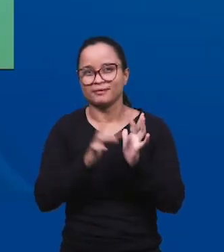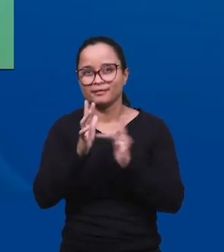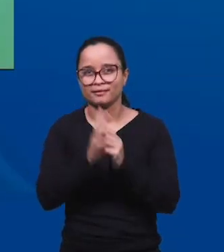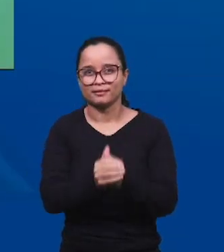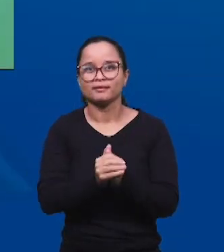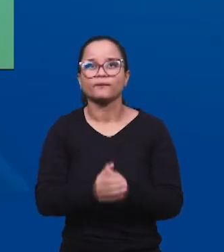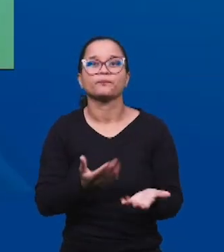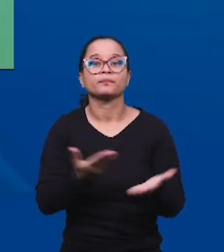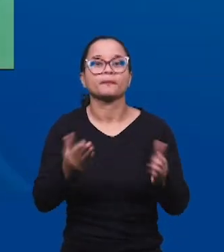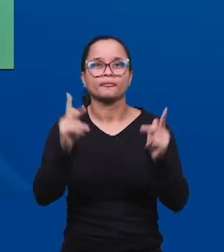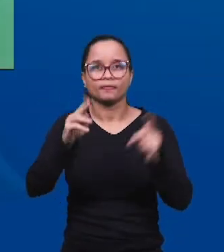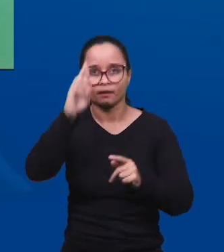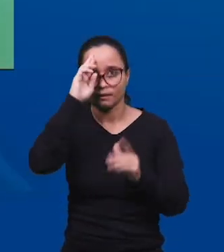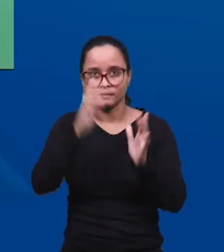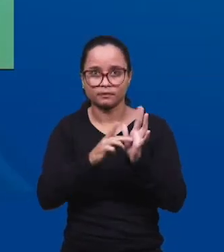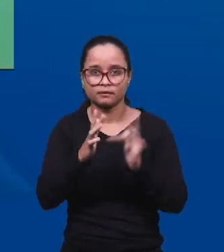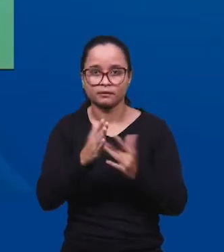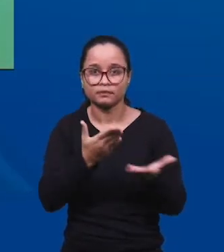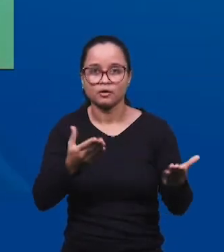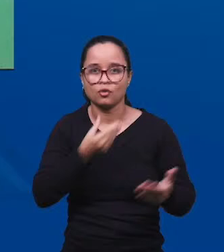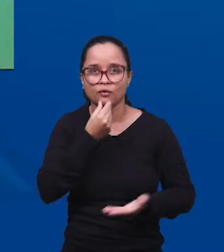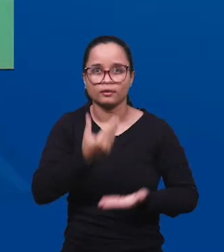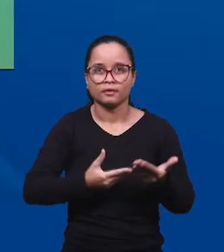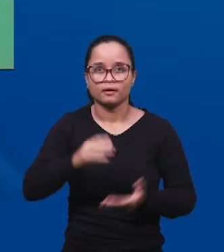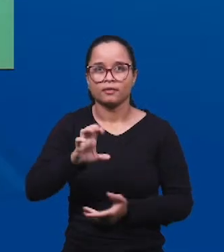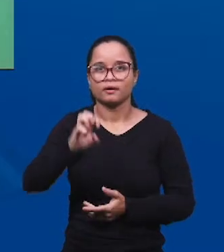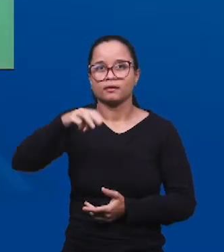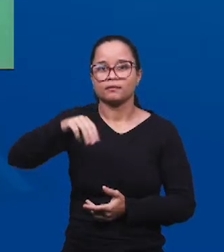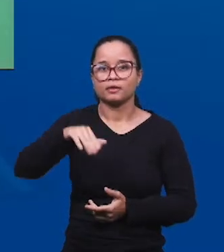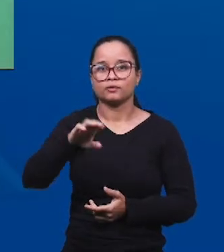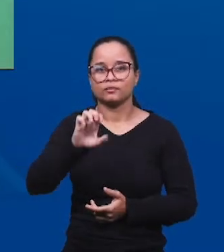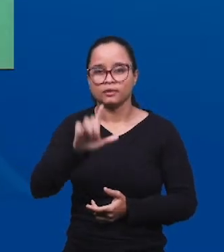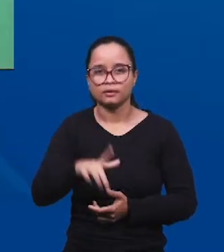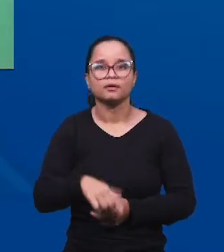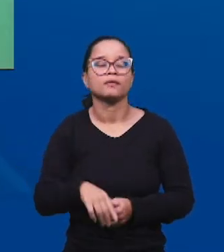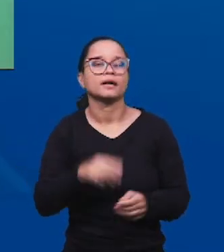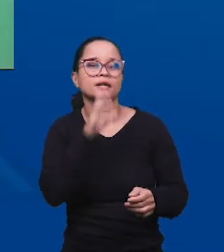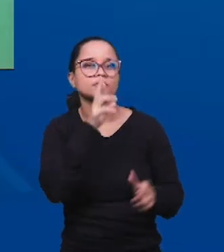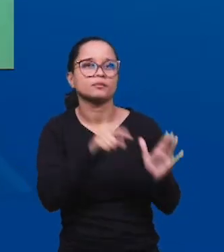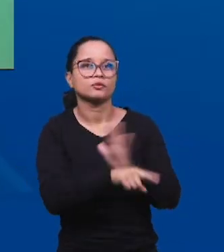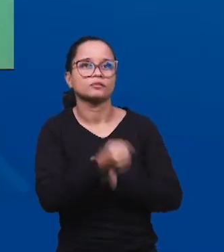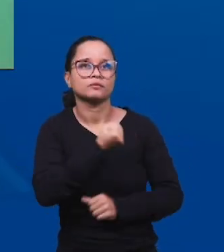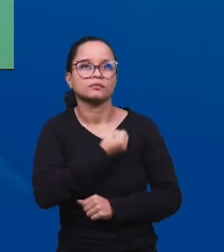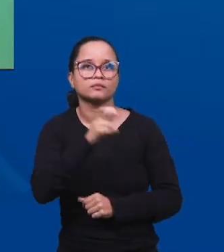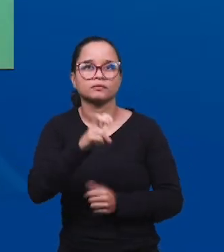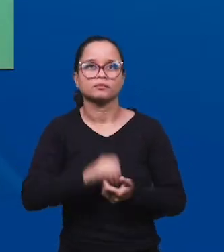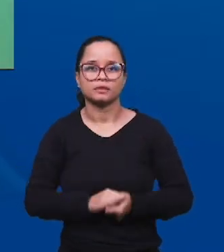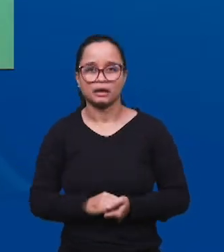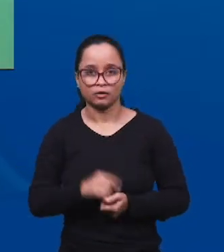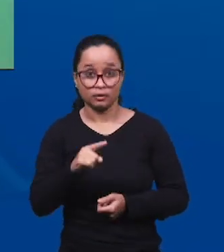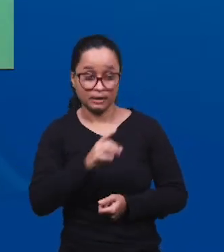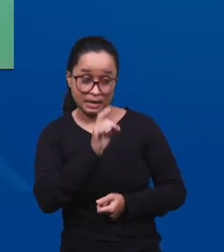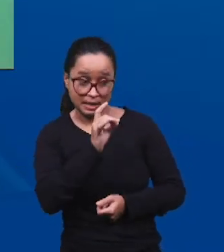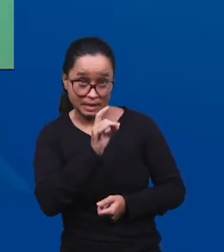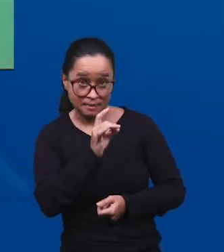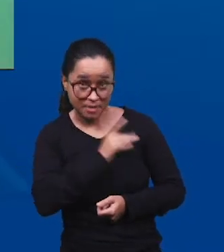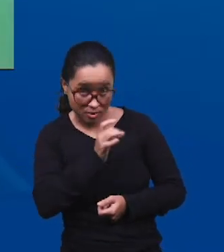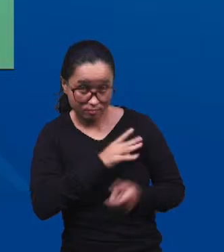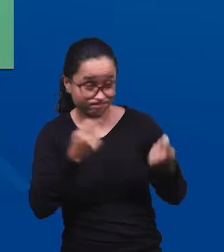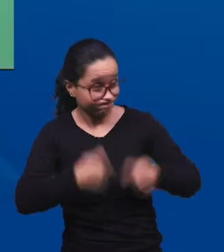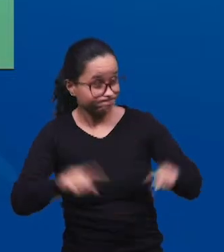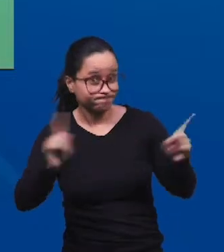Senhor Jesus. O irmão Manuel vai responder a pergunta de número 5. Não temas, eu sou